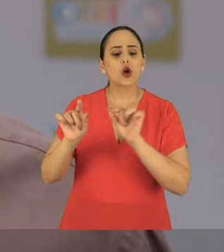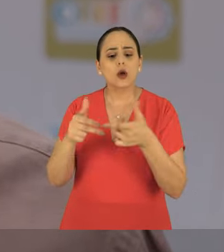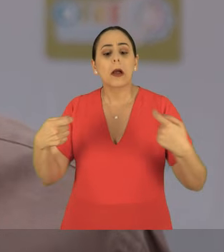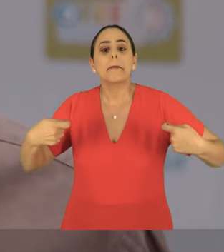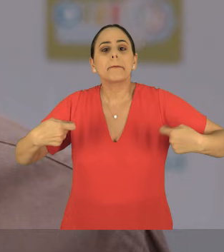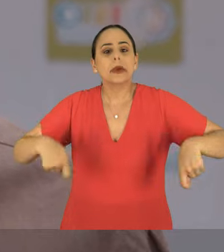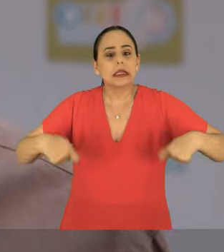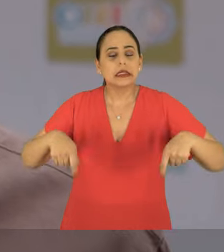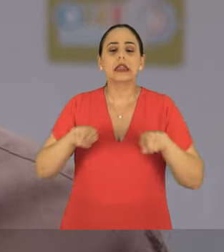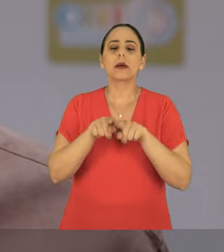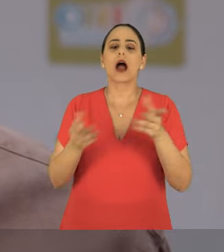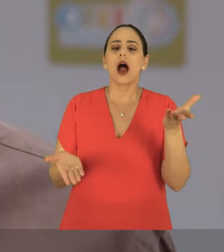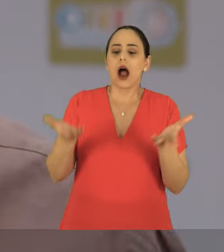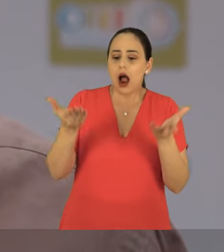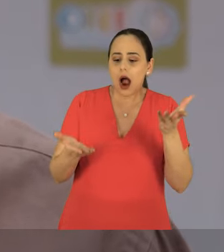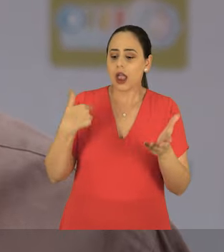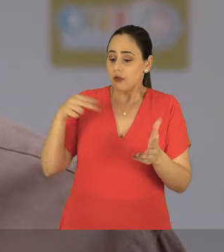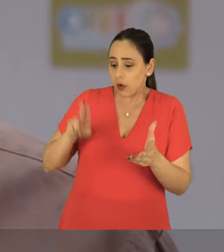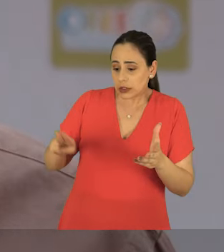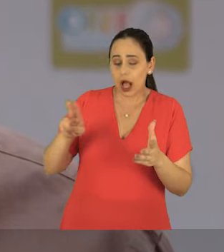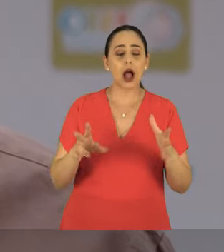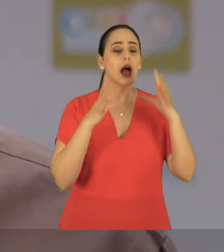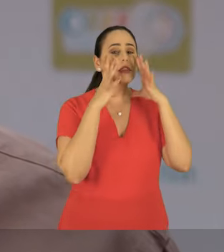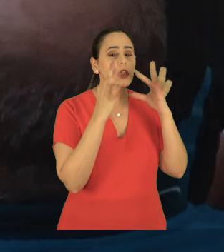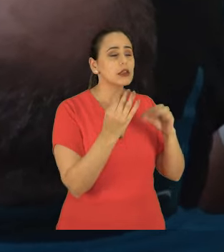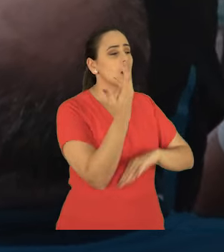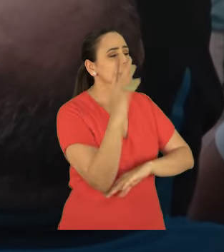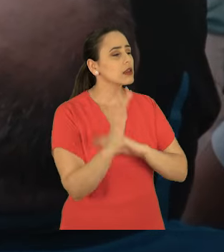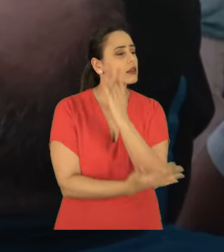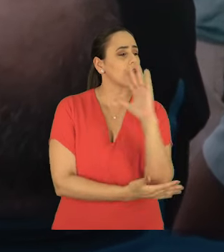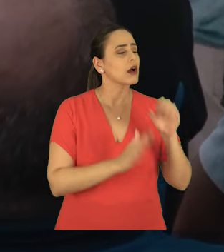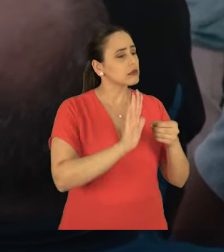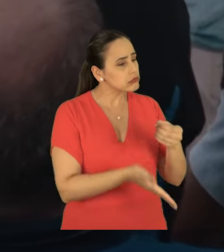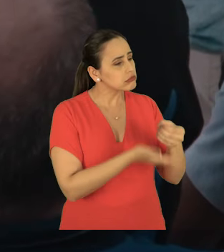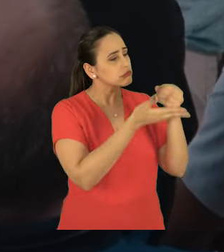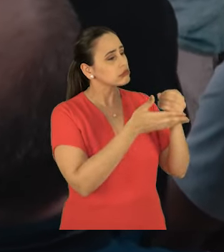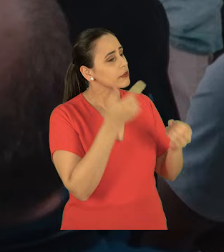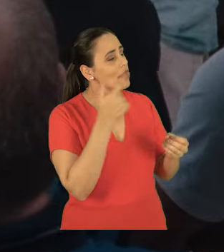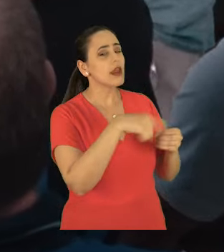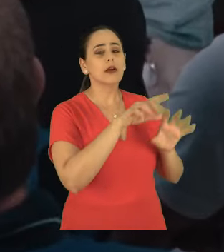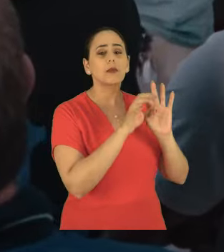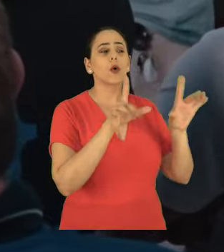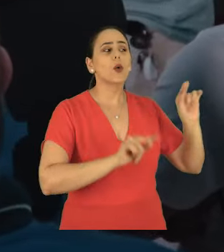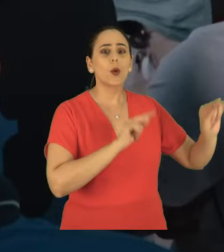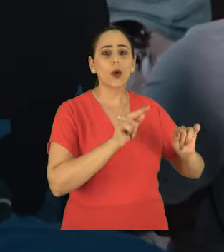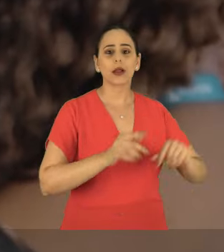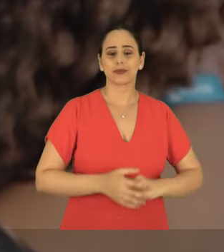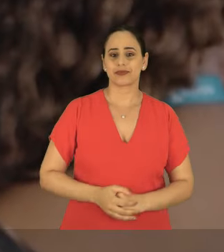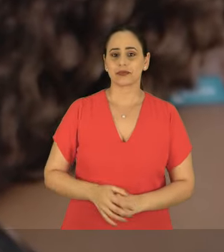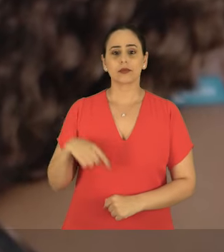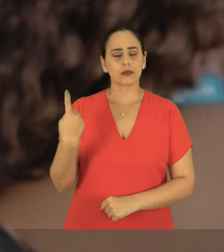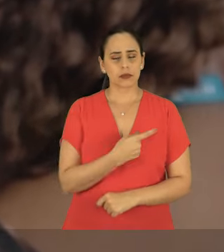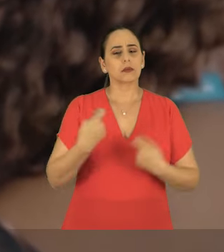necessário, equilibrando o uso com os recursos naturais disponíveis. A gente tem que estar atento com relação aos nossos hábitos. Toda